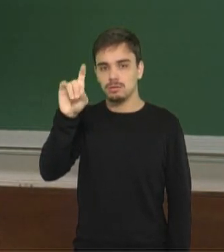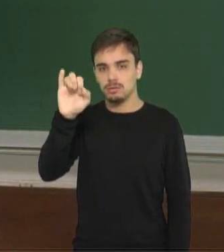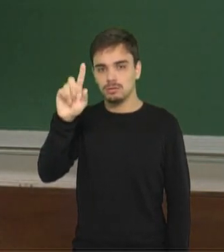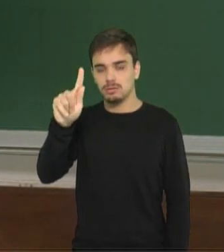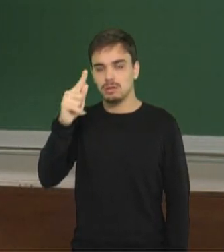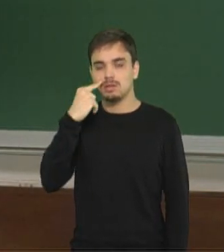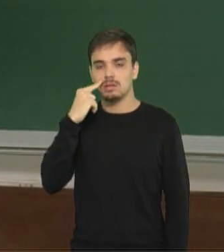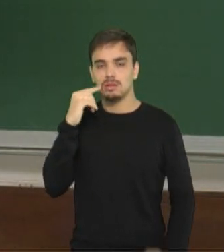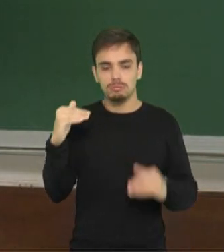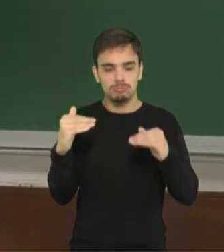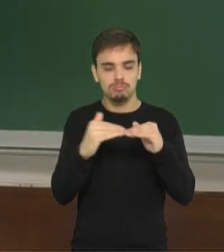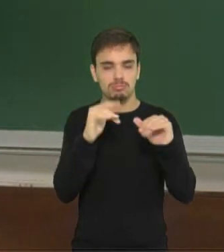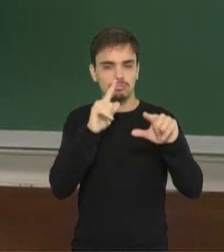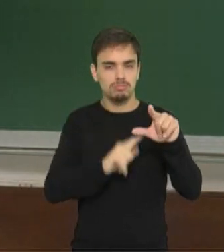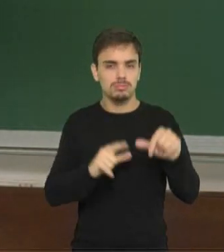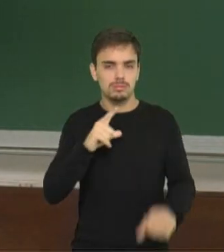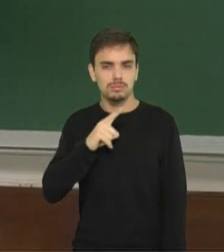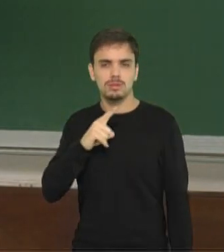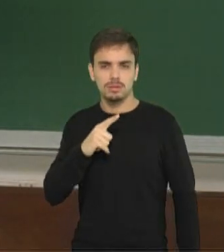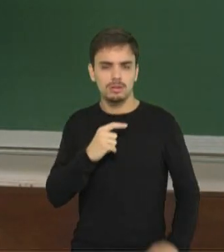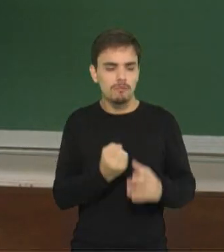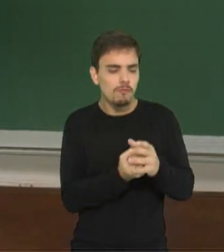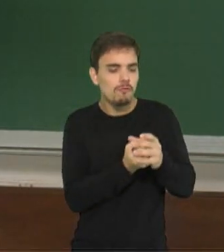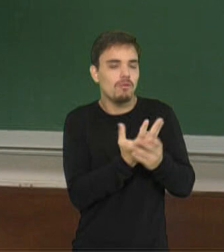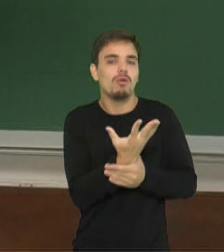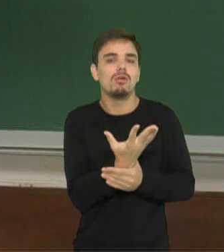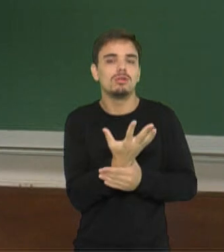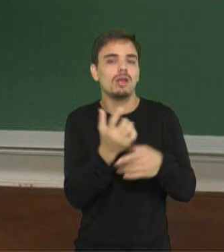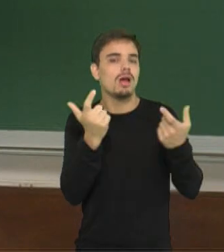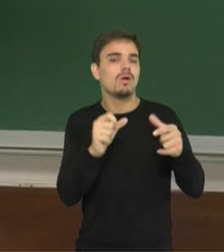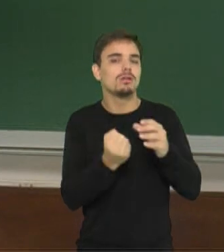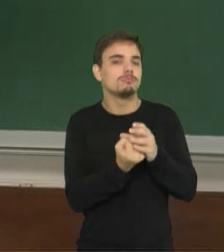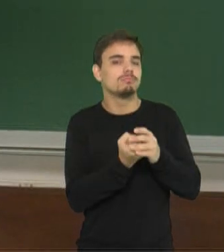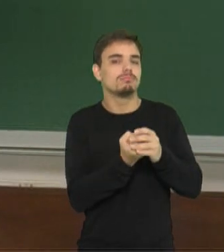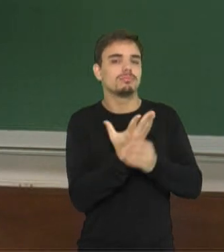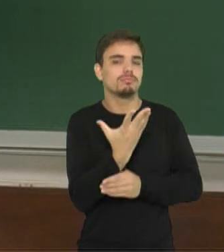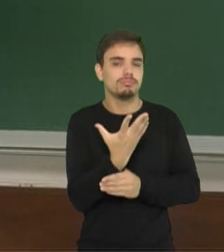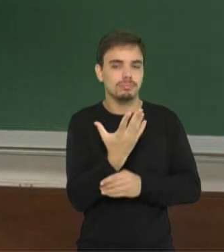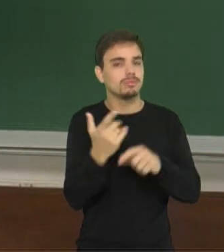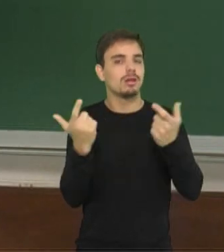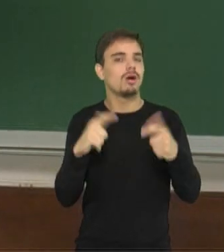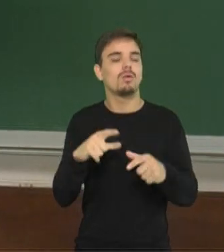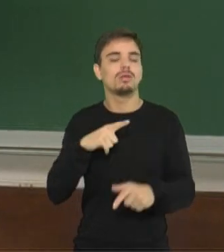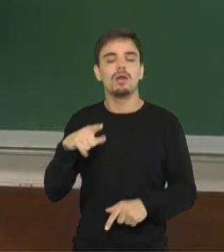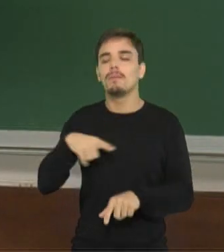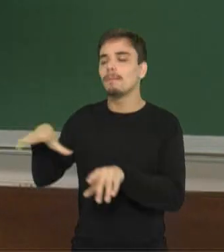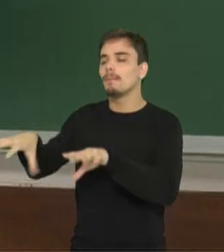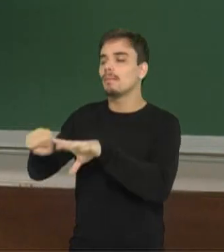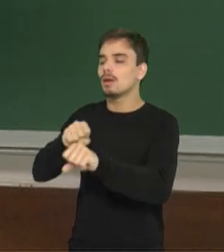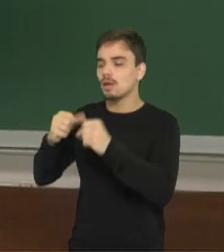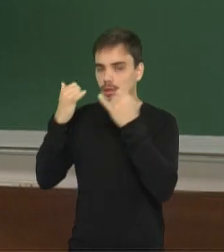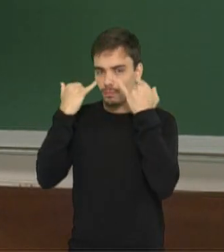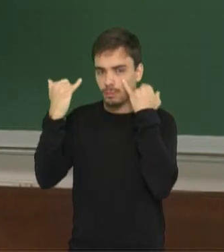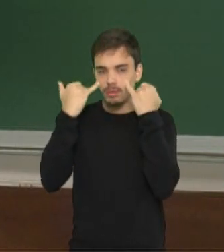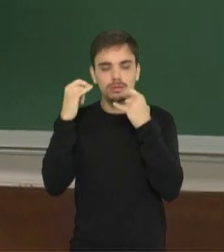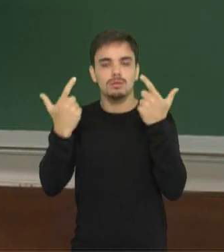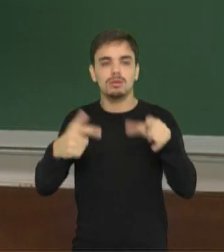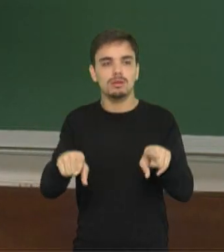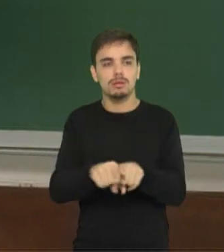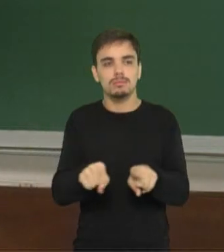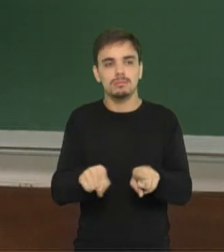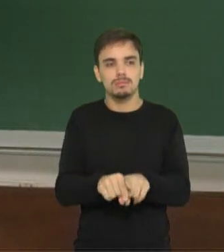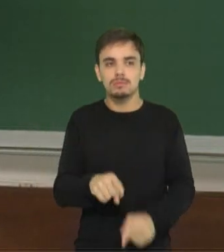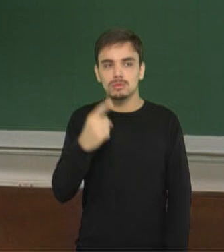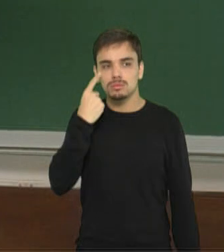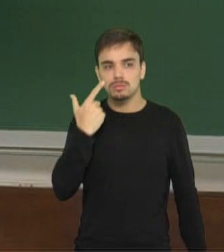a empresa Comparitech que fez a pesquisa. Então, é uma referência à fonte, de onde eu tirei essa informação. E o such